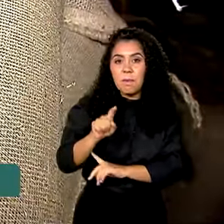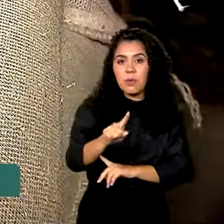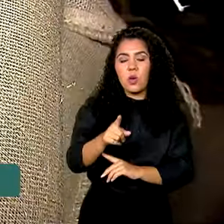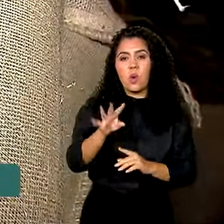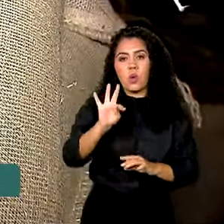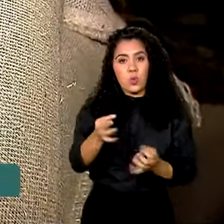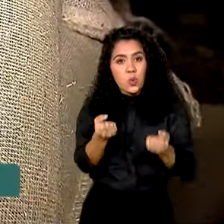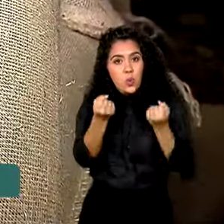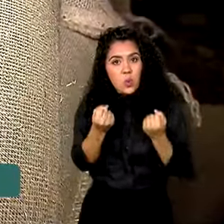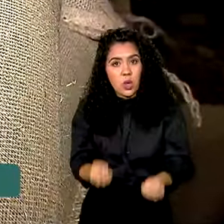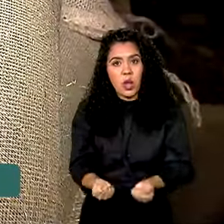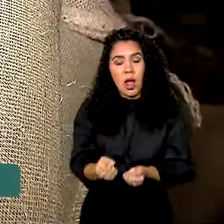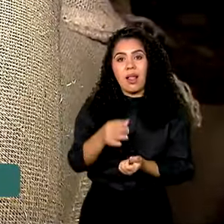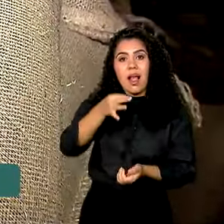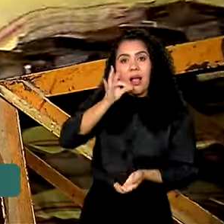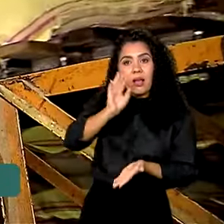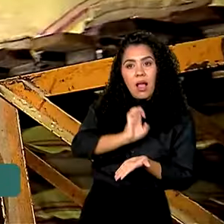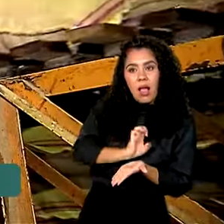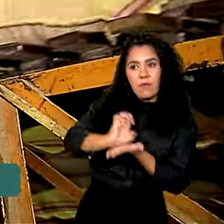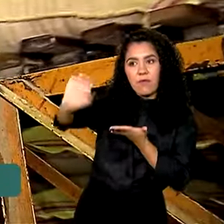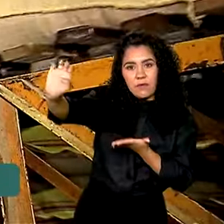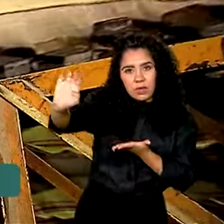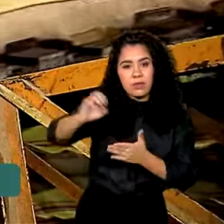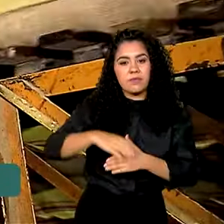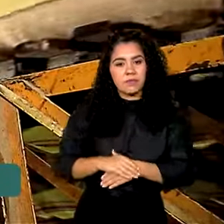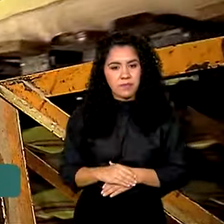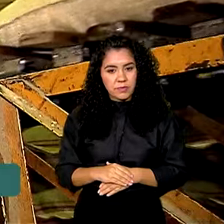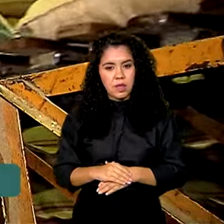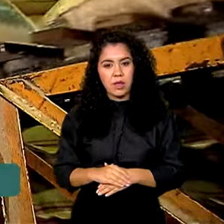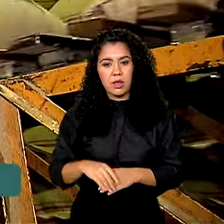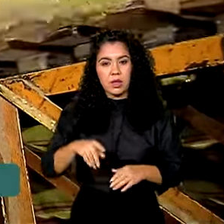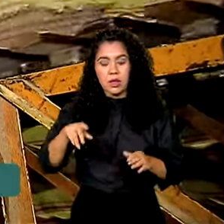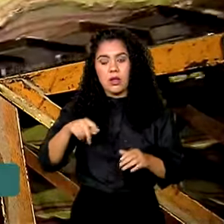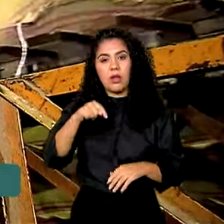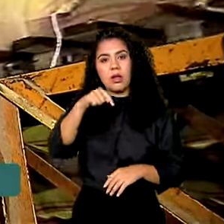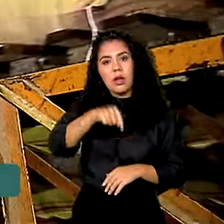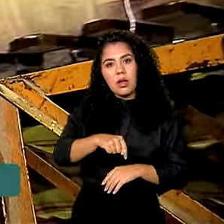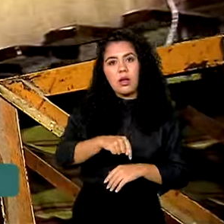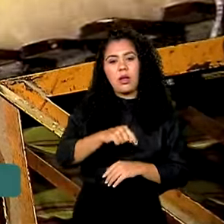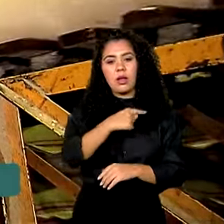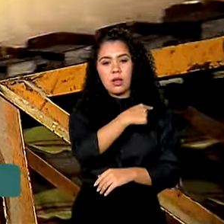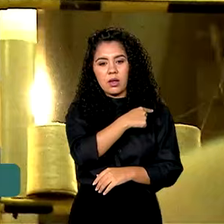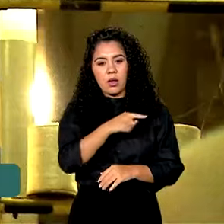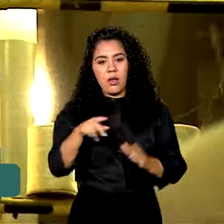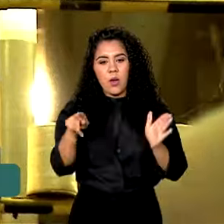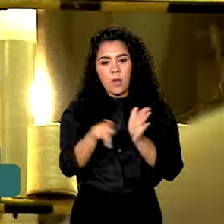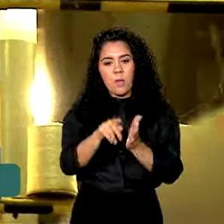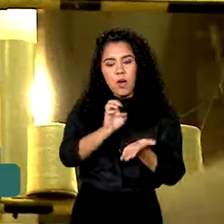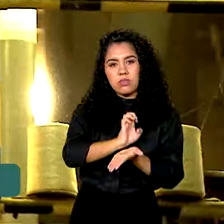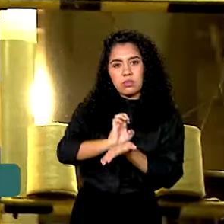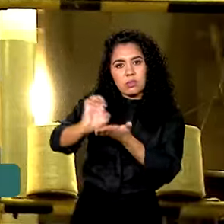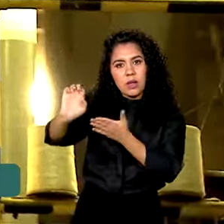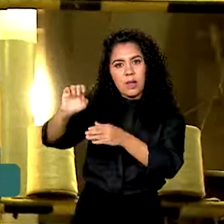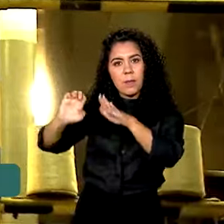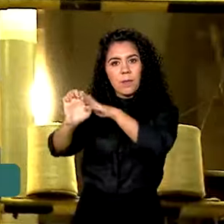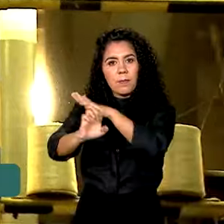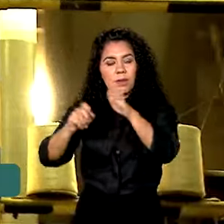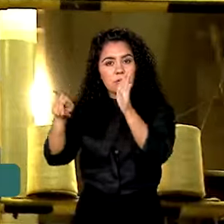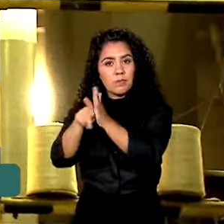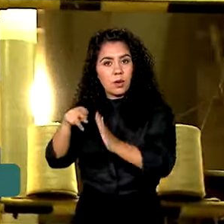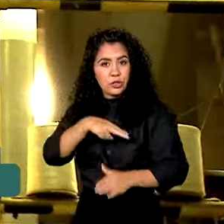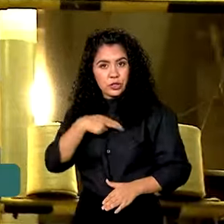500 milhões de dólares para a rede de cafés chinesa looking Coffee com este único